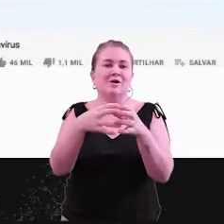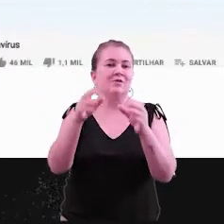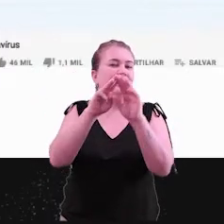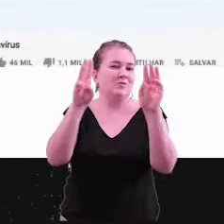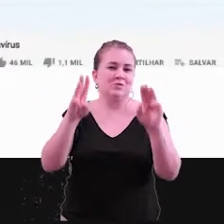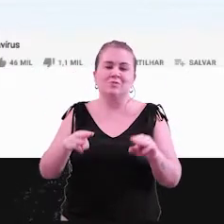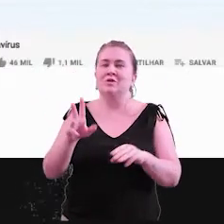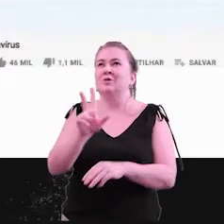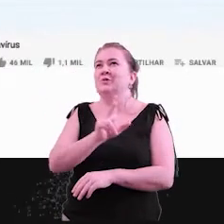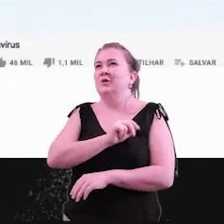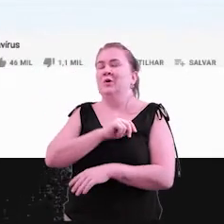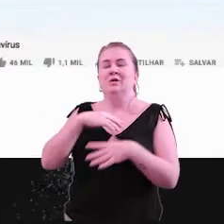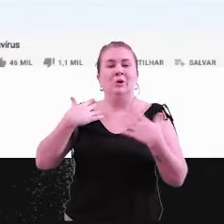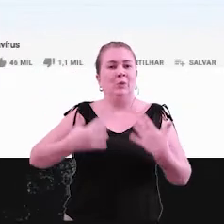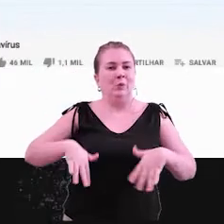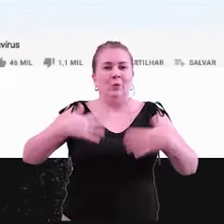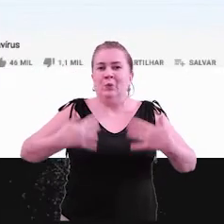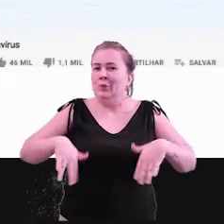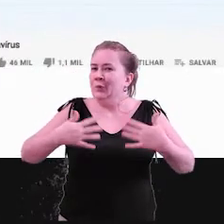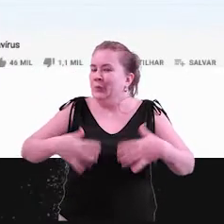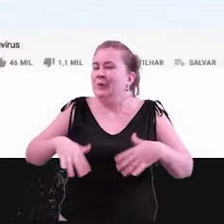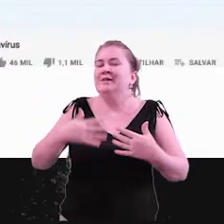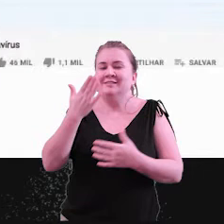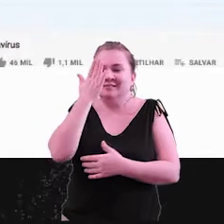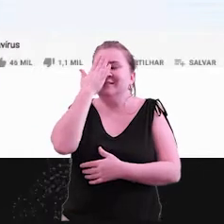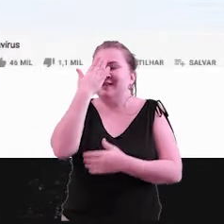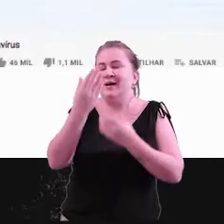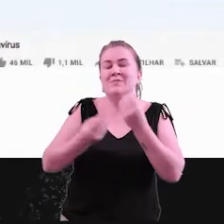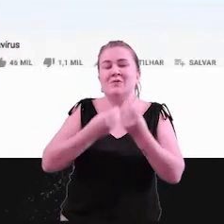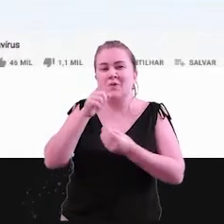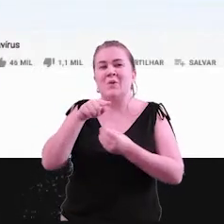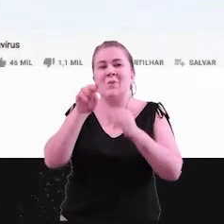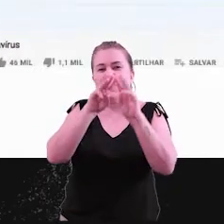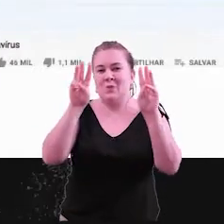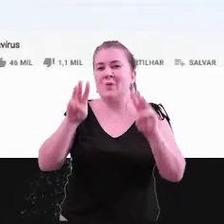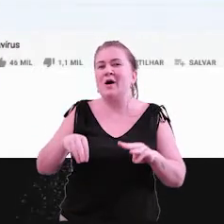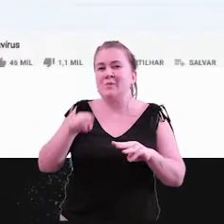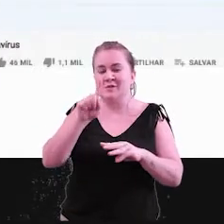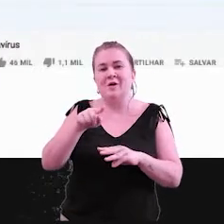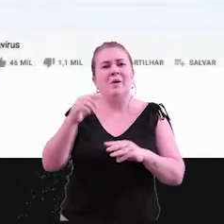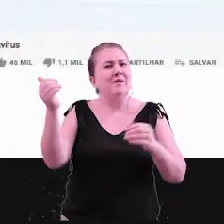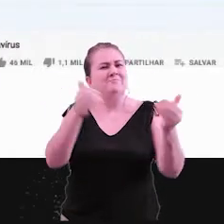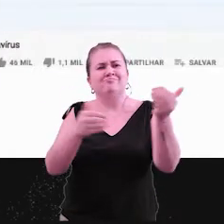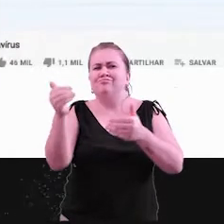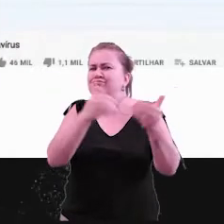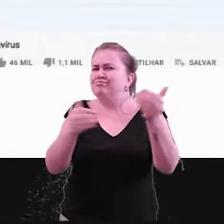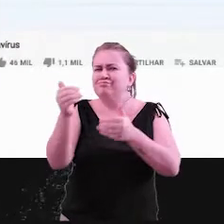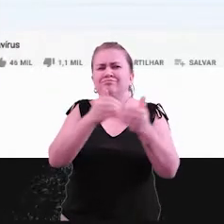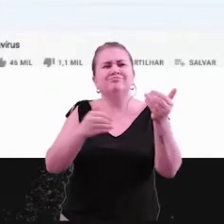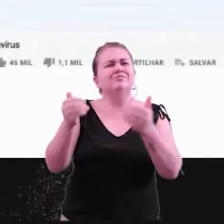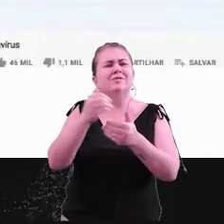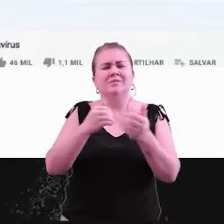museus, quem sabe como funciona um museu, isso é um público muito grande para a gente, né?